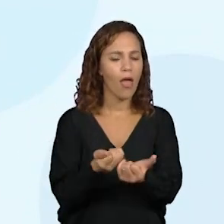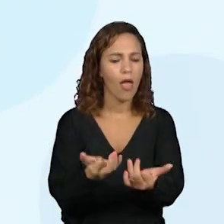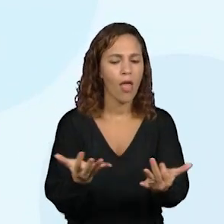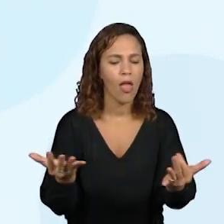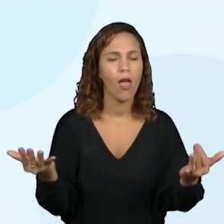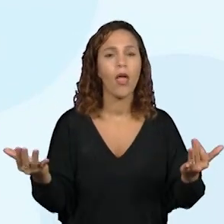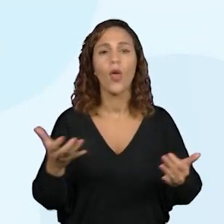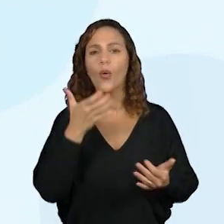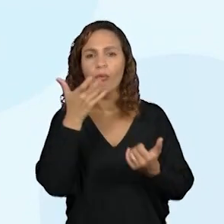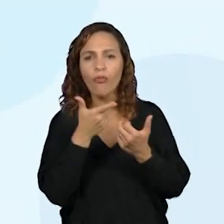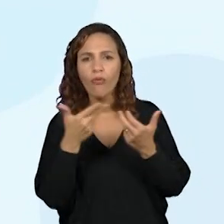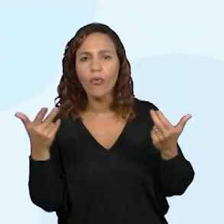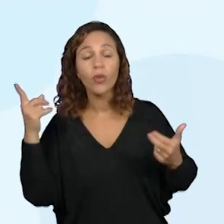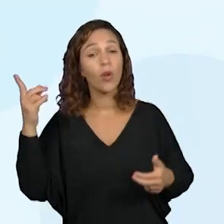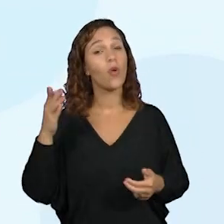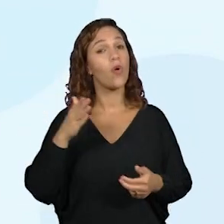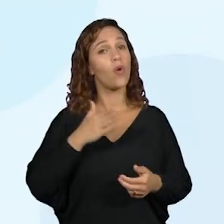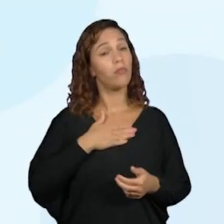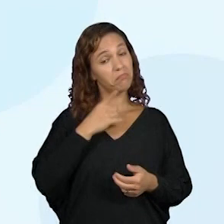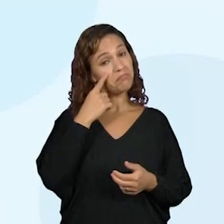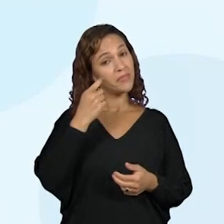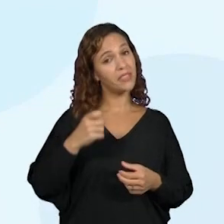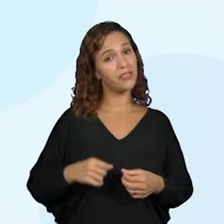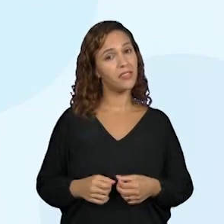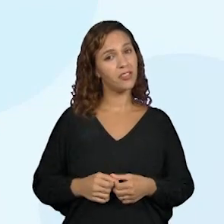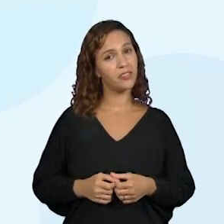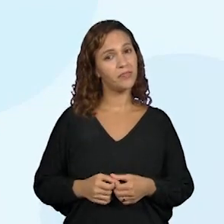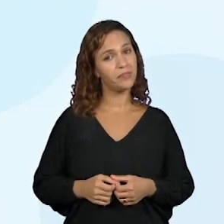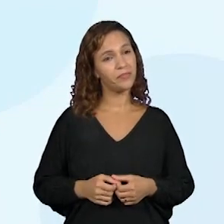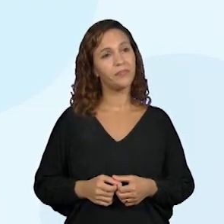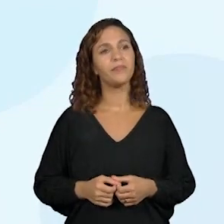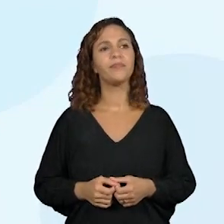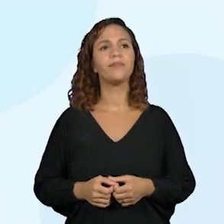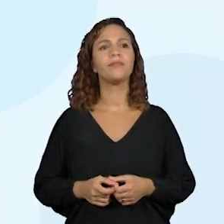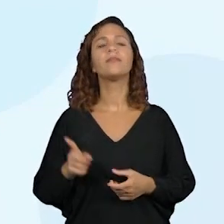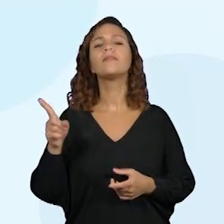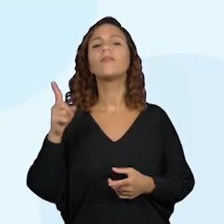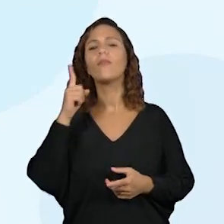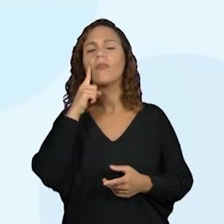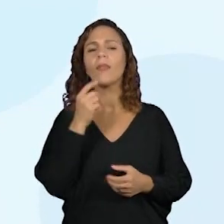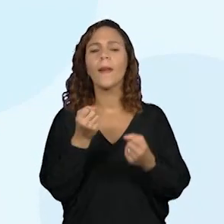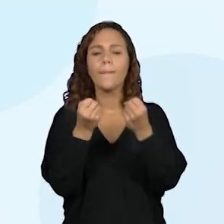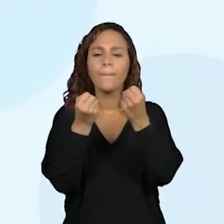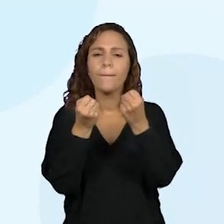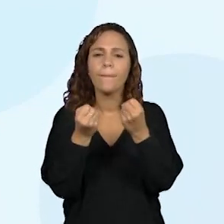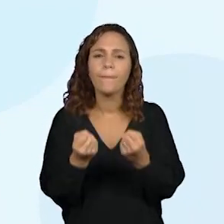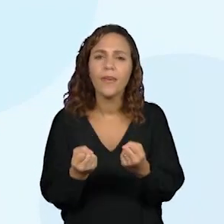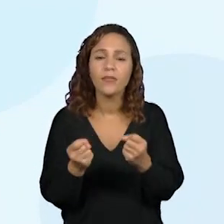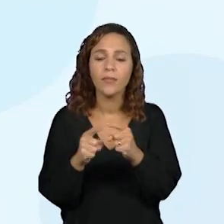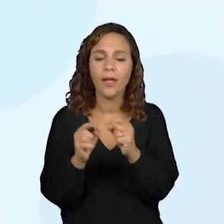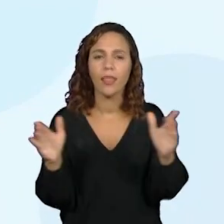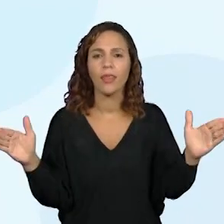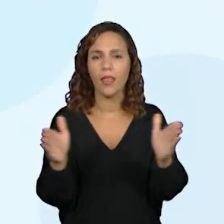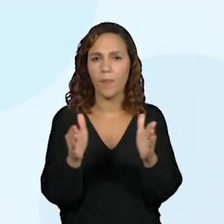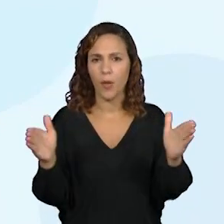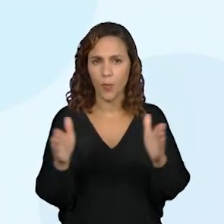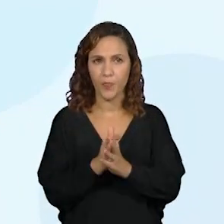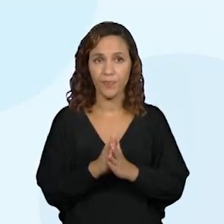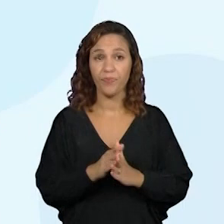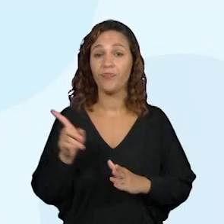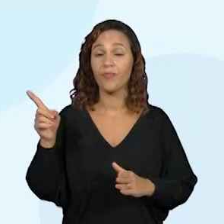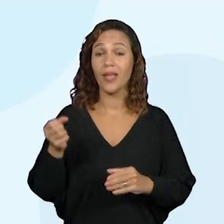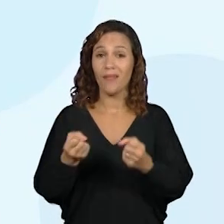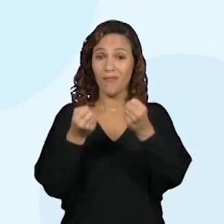dele então É bem interessante também não é peso e tamanho do lobo-guará ele